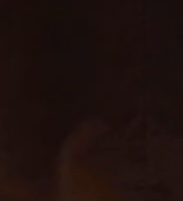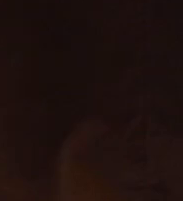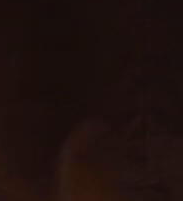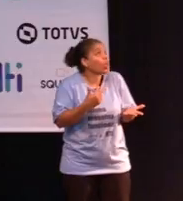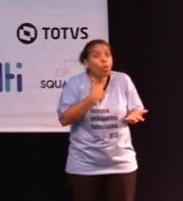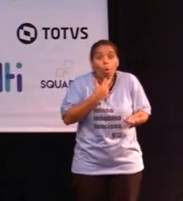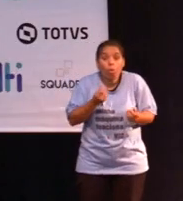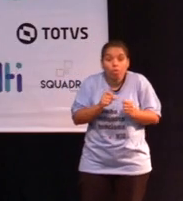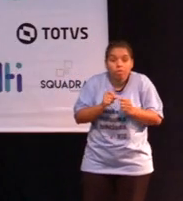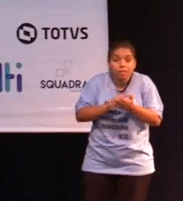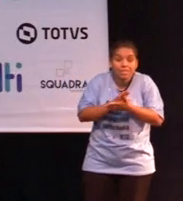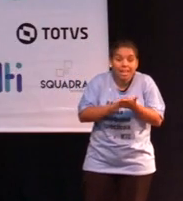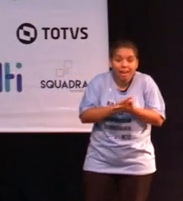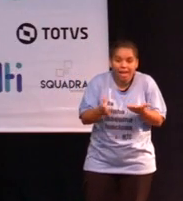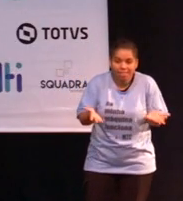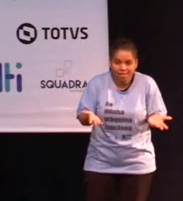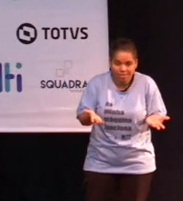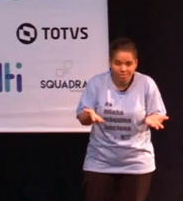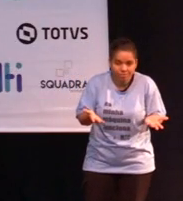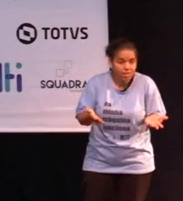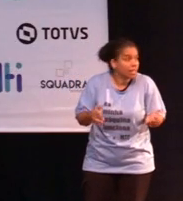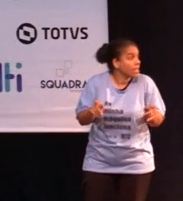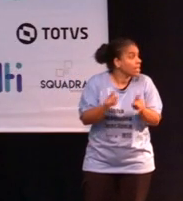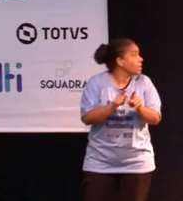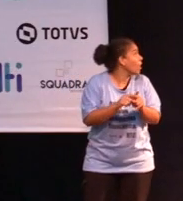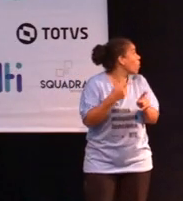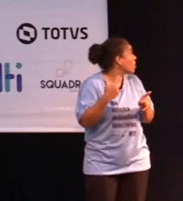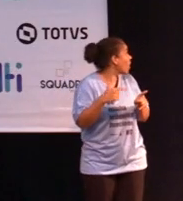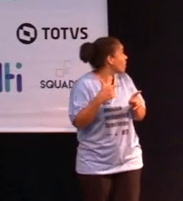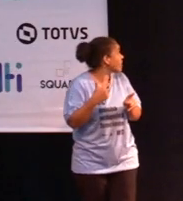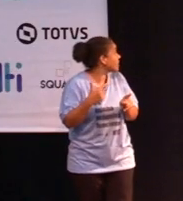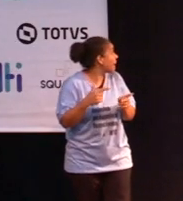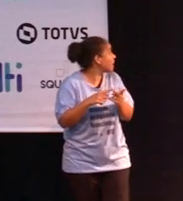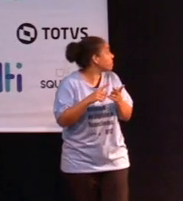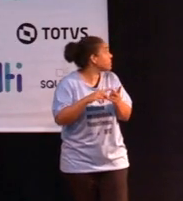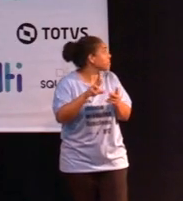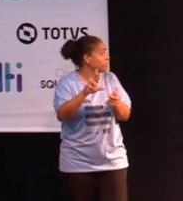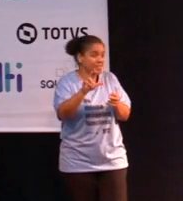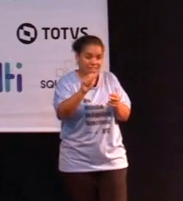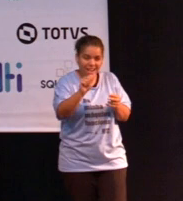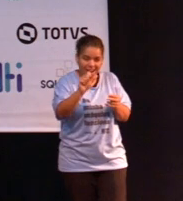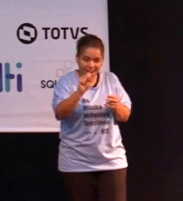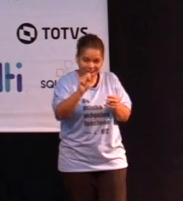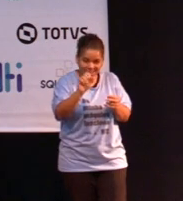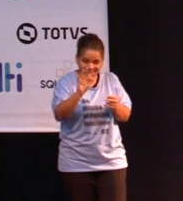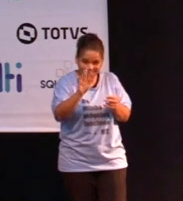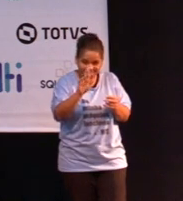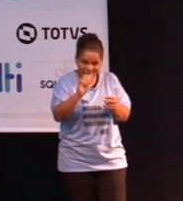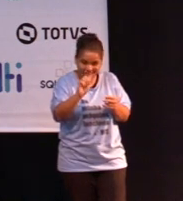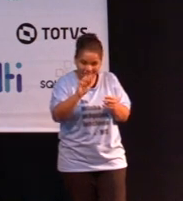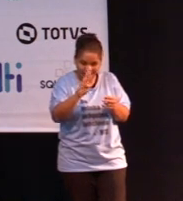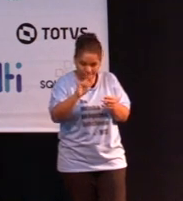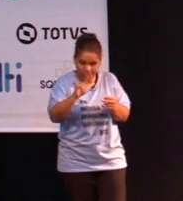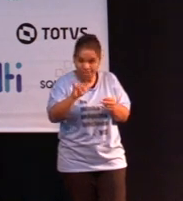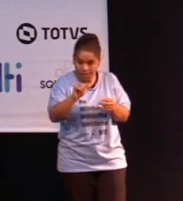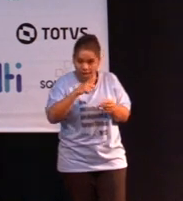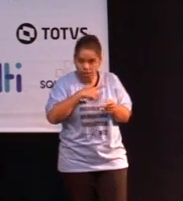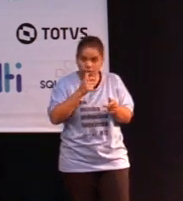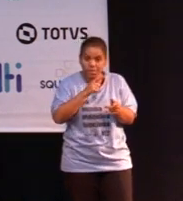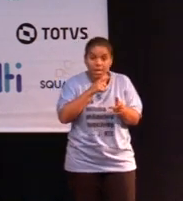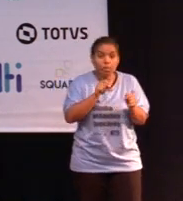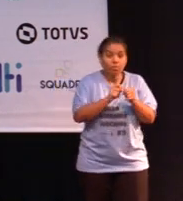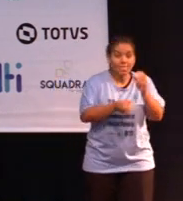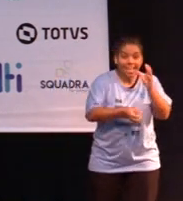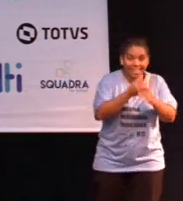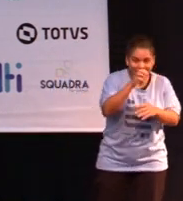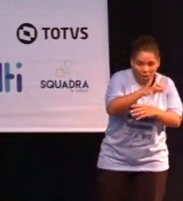nada então não tem razoabilidade ou seja se a primeira pessoa cria um ambiente modifica a segunda pessoa vai testar